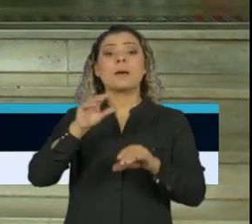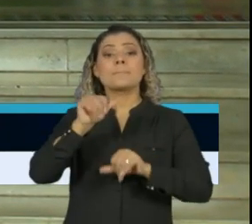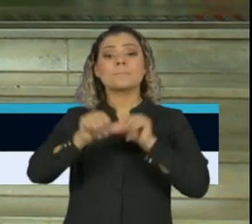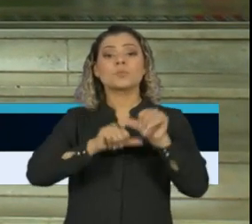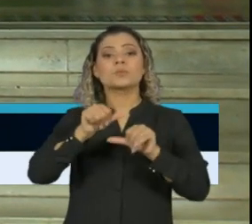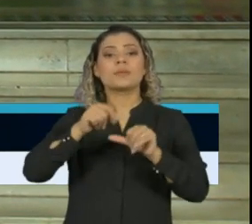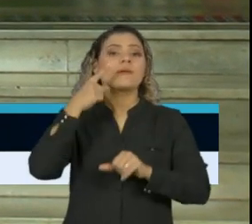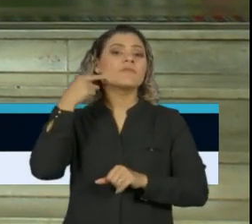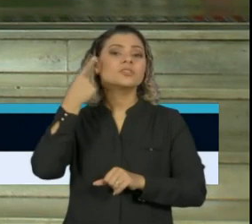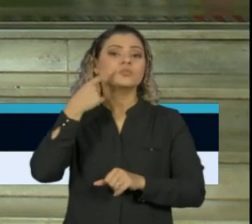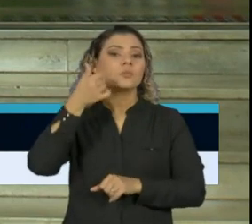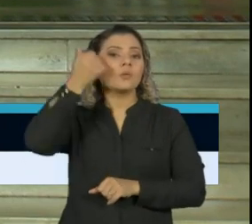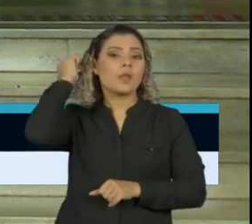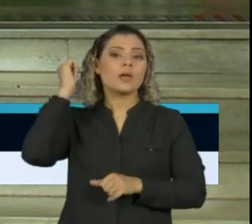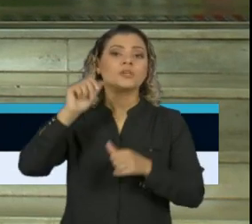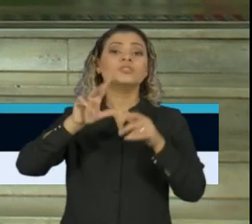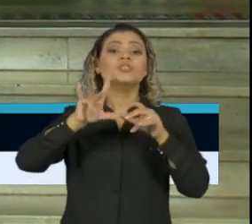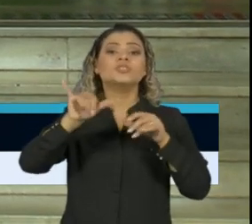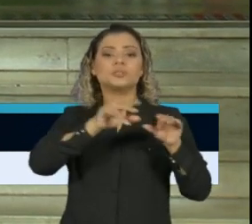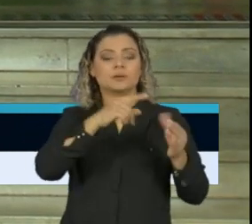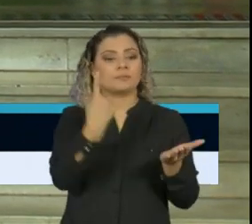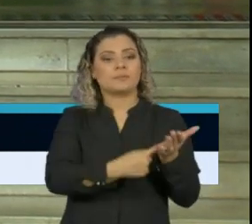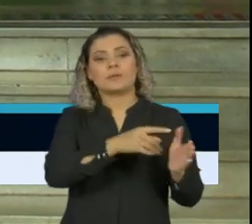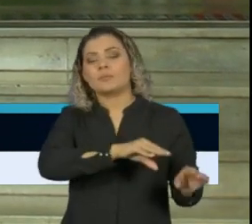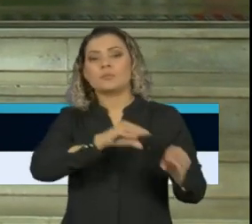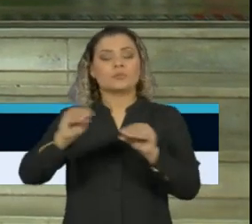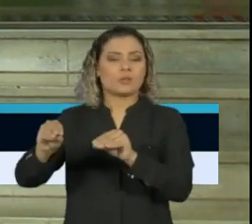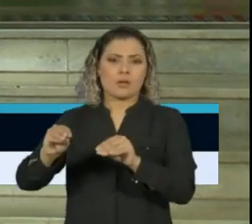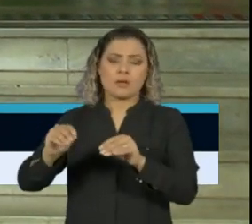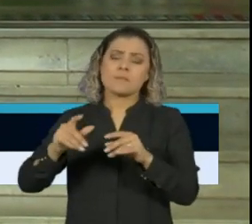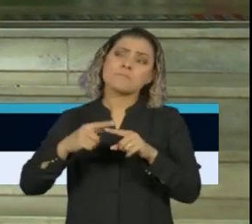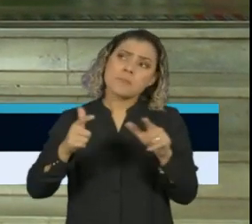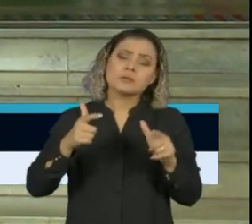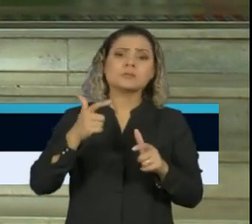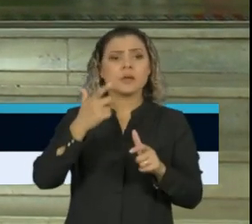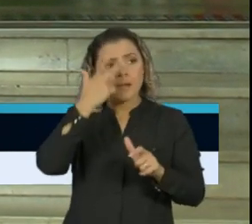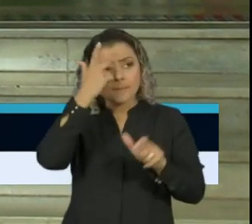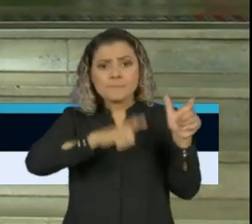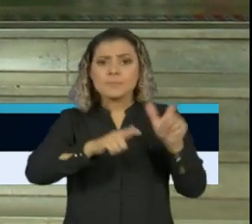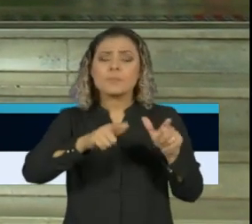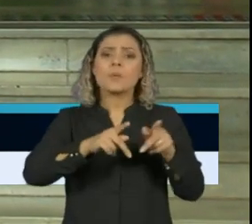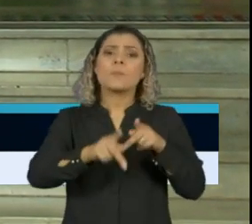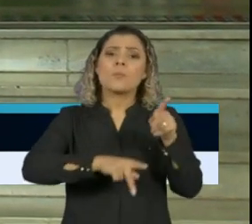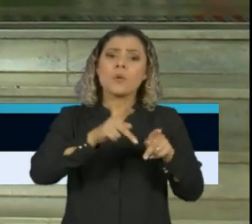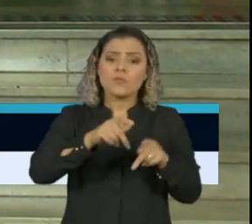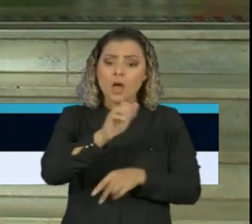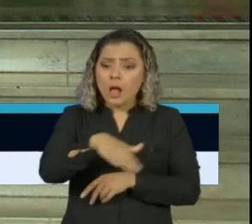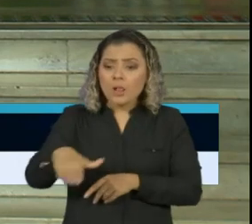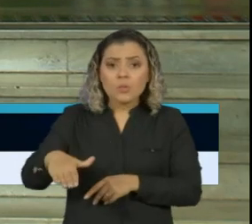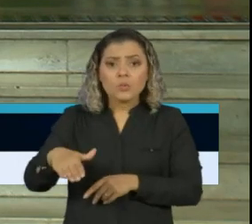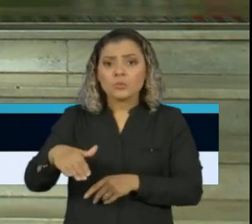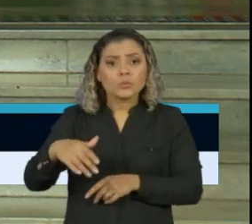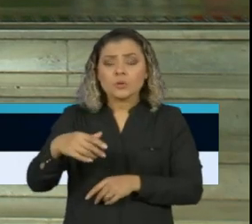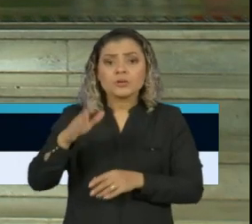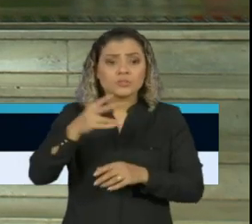desse ano. Com essa volta gradual das aulas, milhares de estudantes que estão aí no último